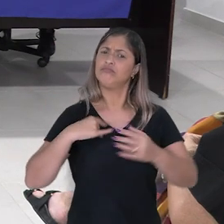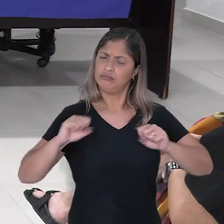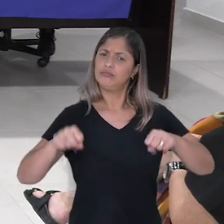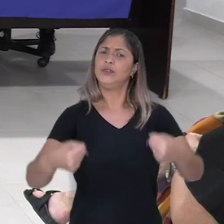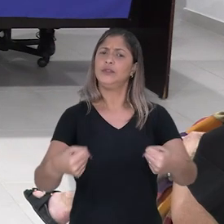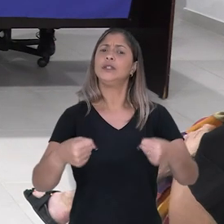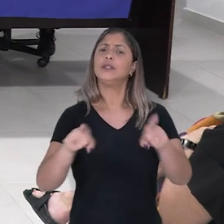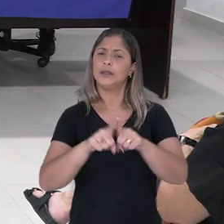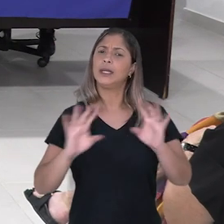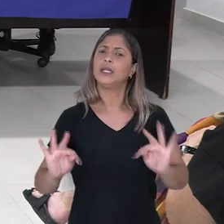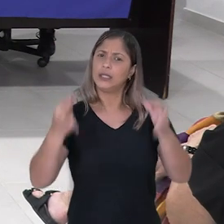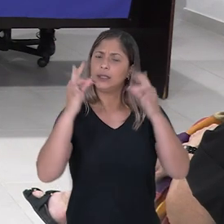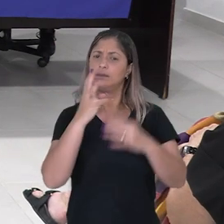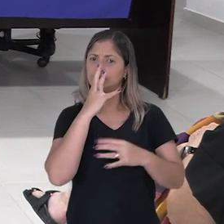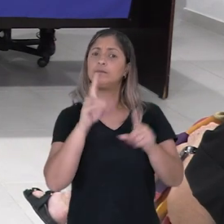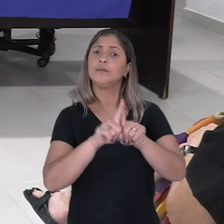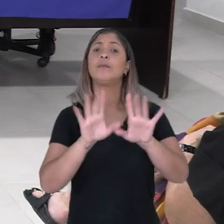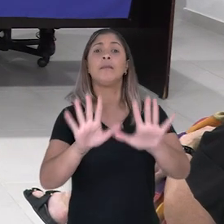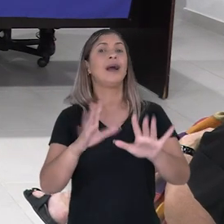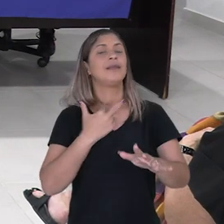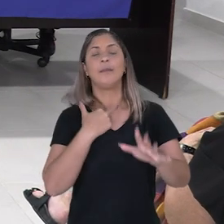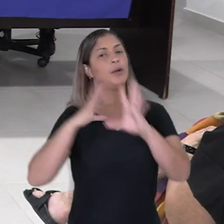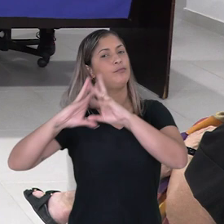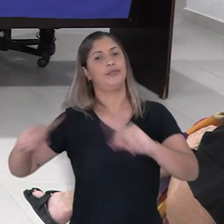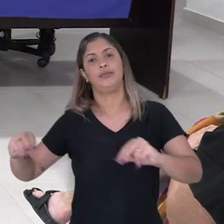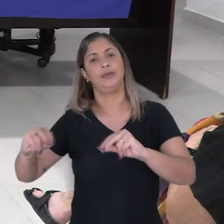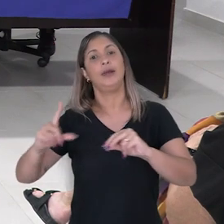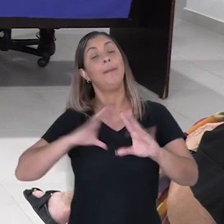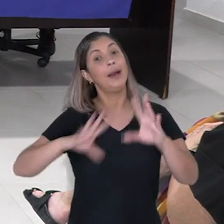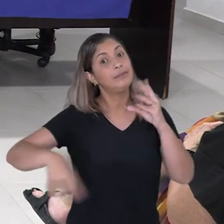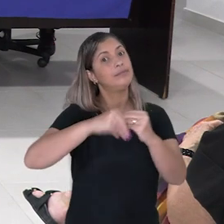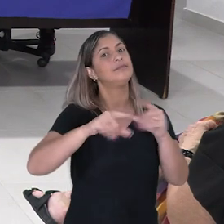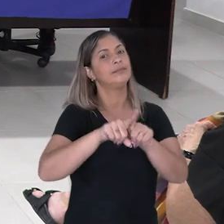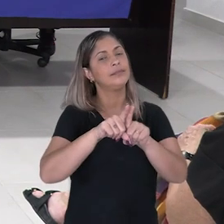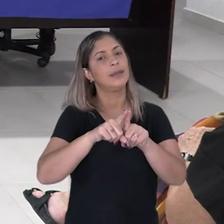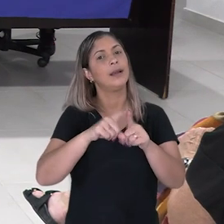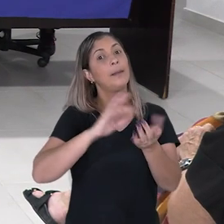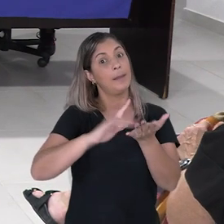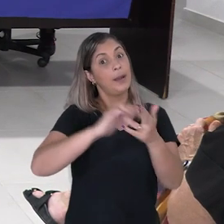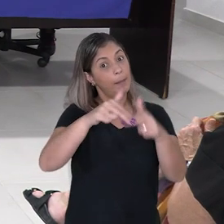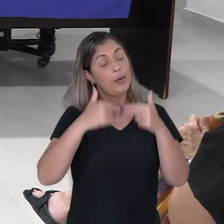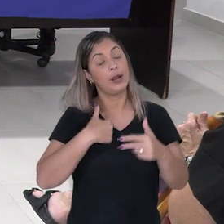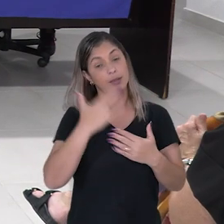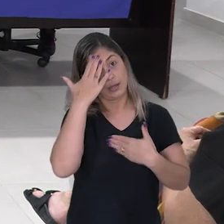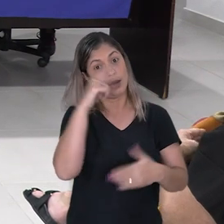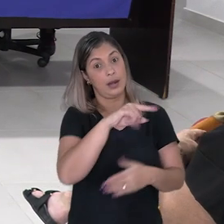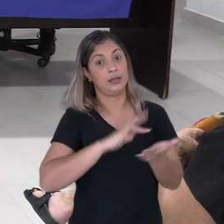defensora da tecnologia assistiva, mas eu acho que ela não pode se desassociar do Braille, porque foi graças ao Braille que eu